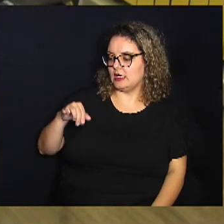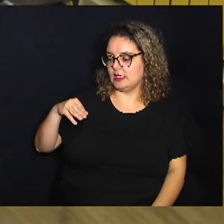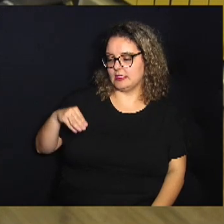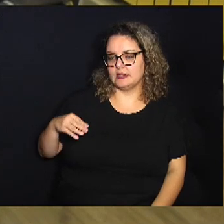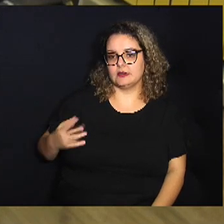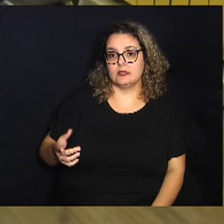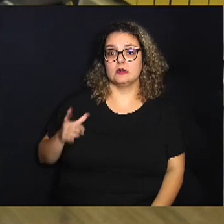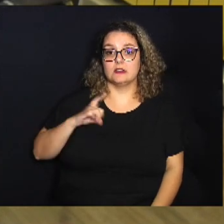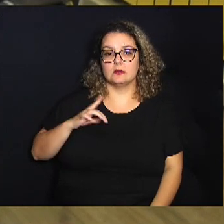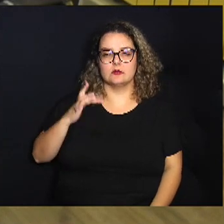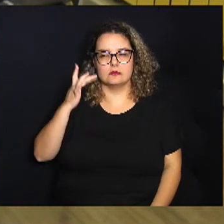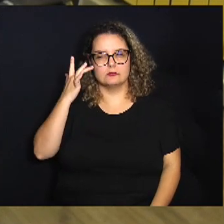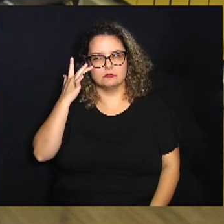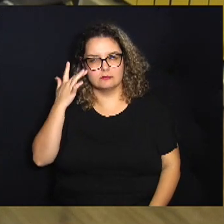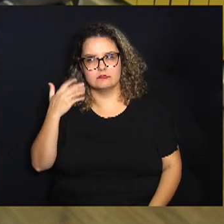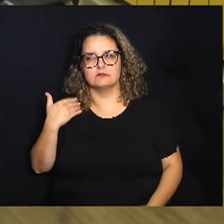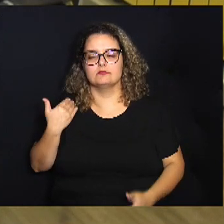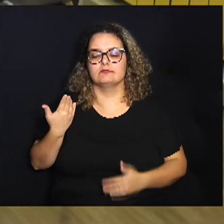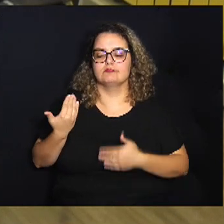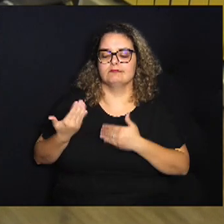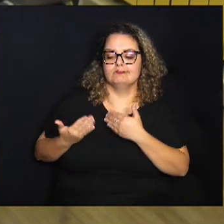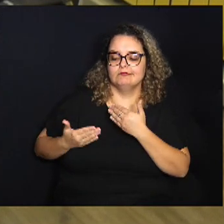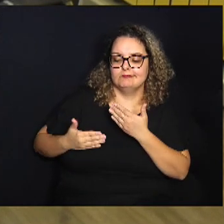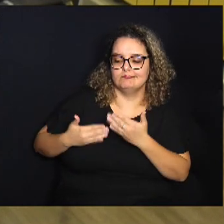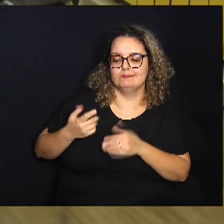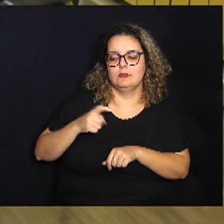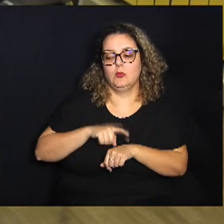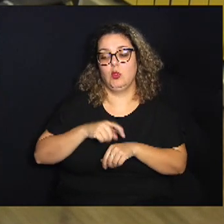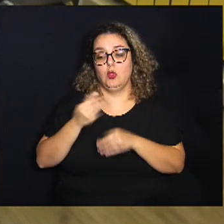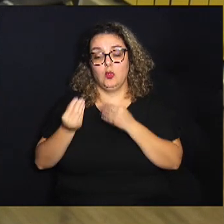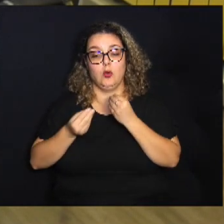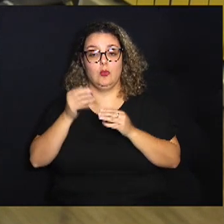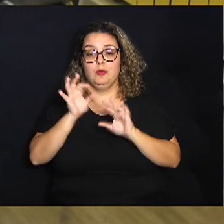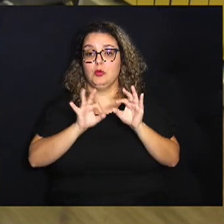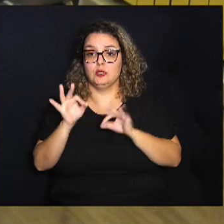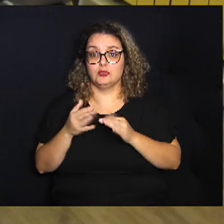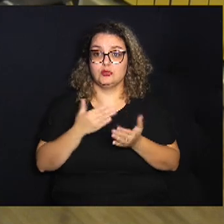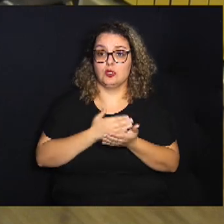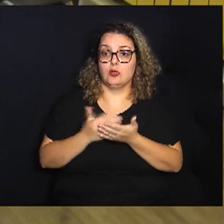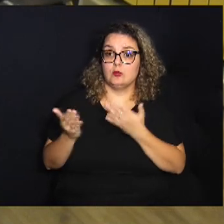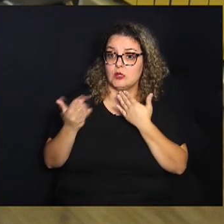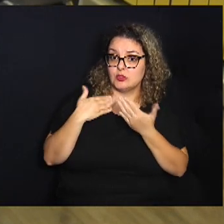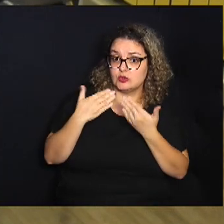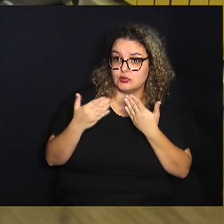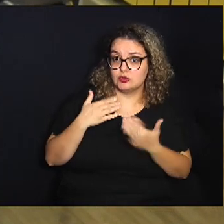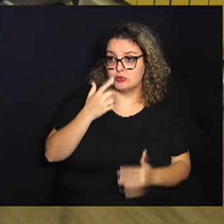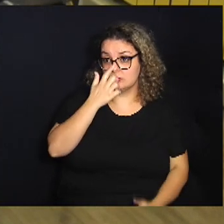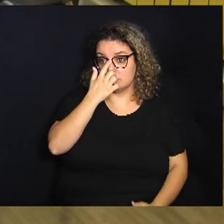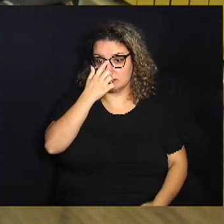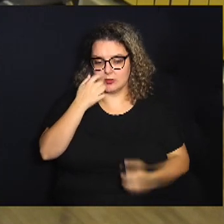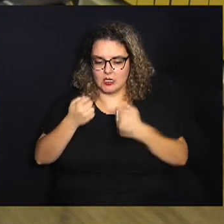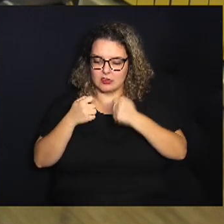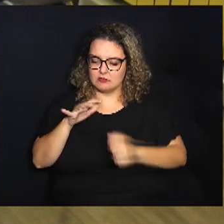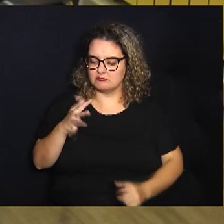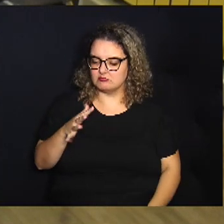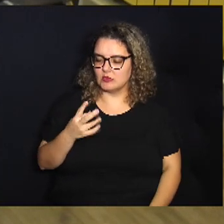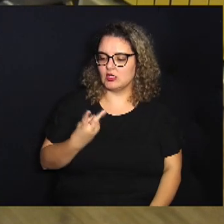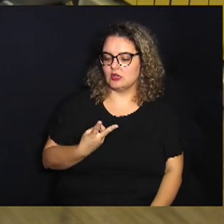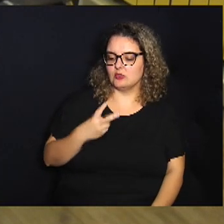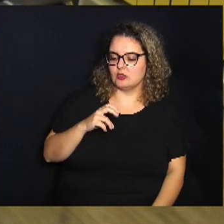de amadurecimento para ver se como é que poderia ser o projeto. A gente começou a conversar as entrevistas em meados de